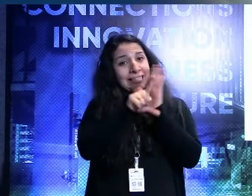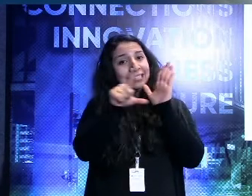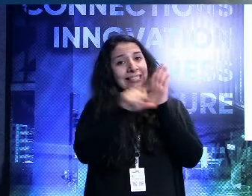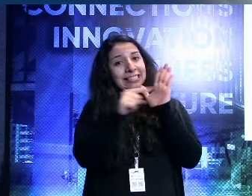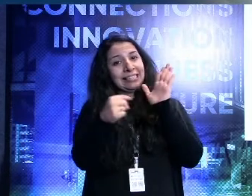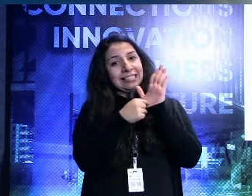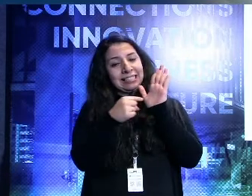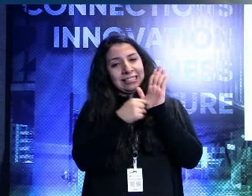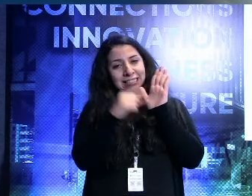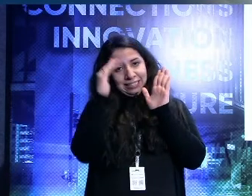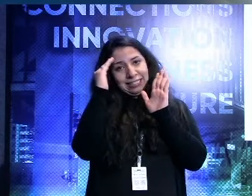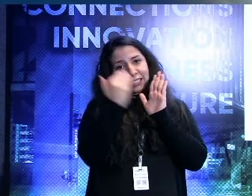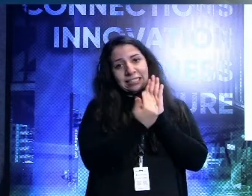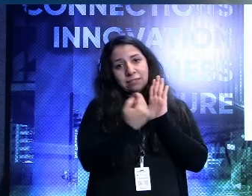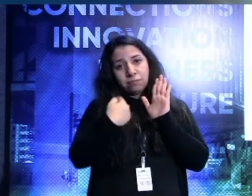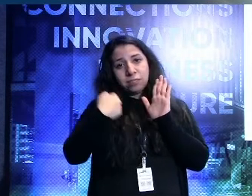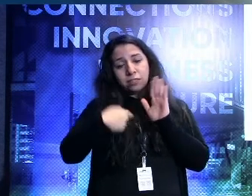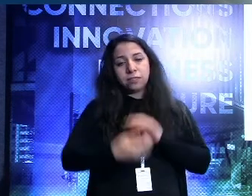código.